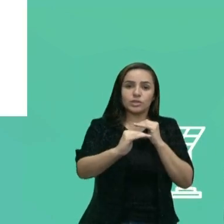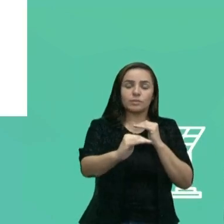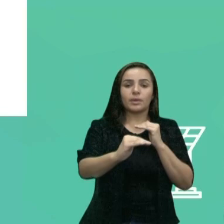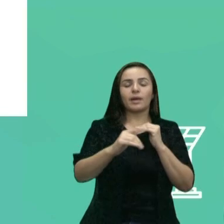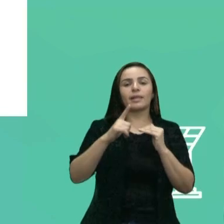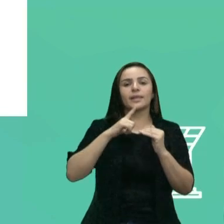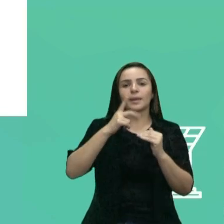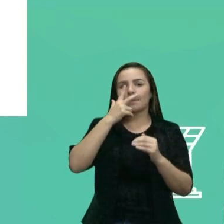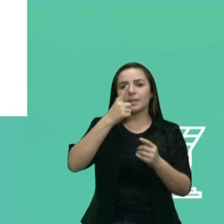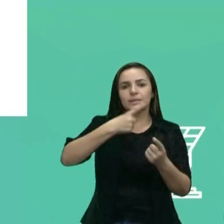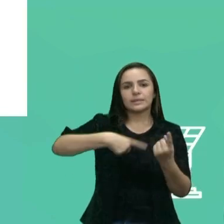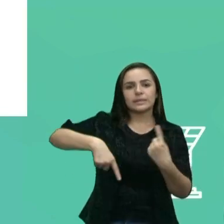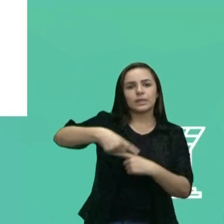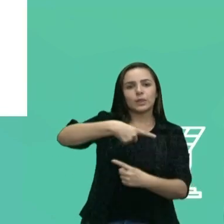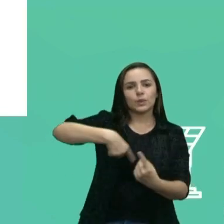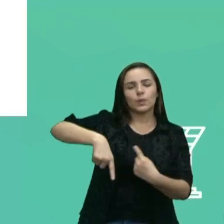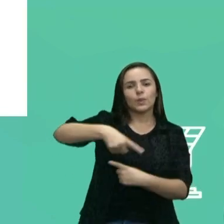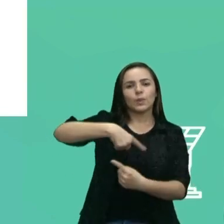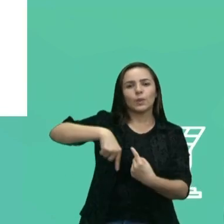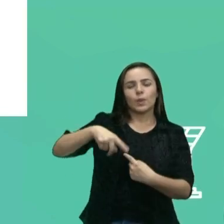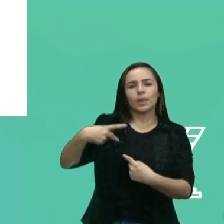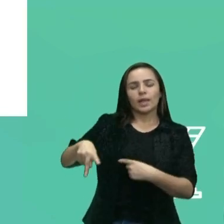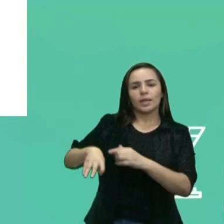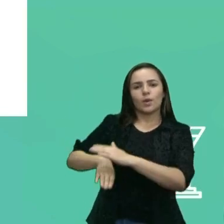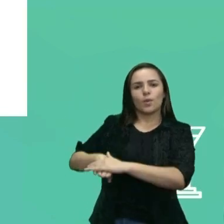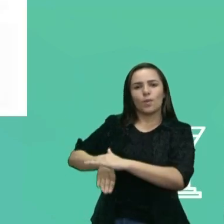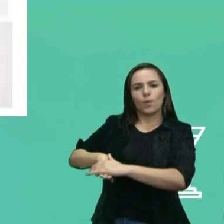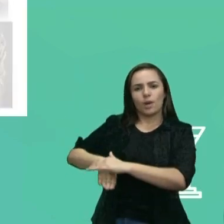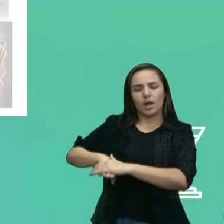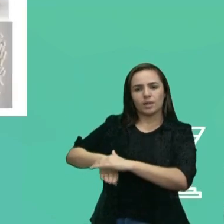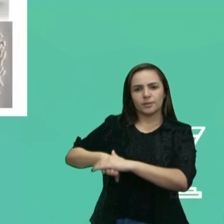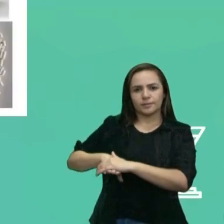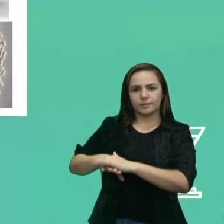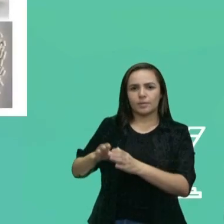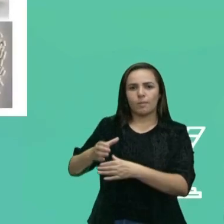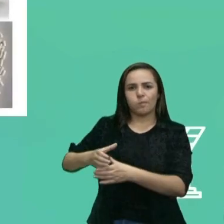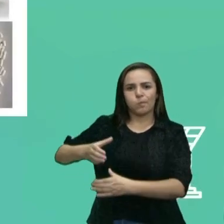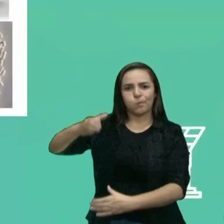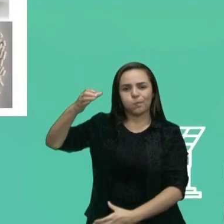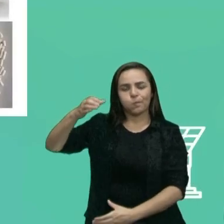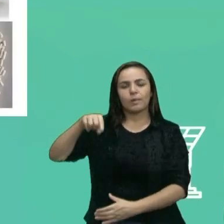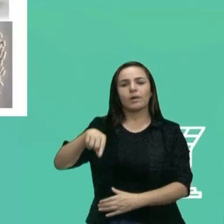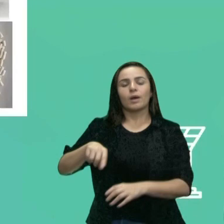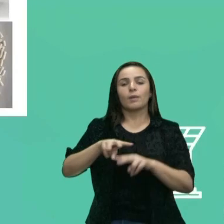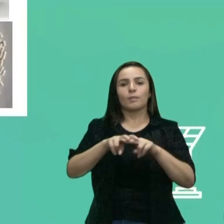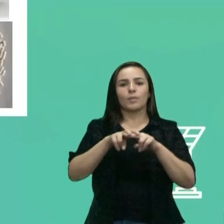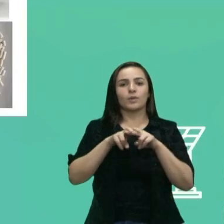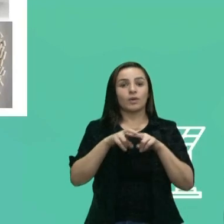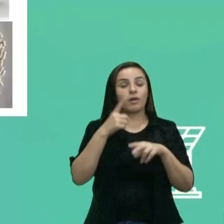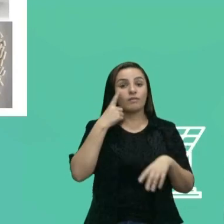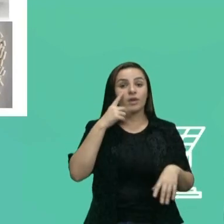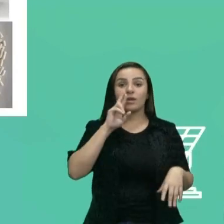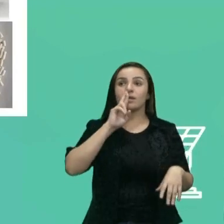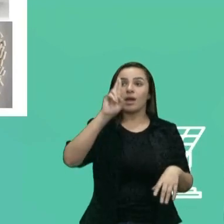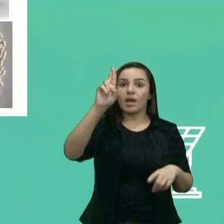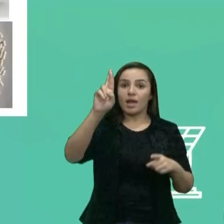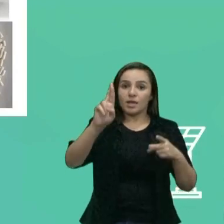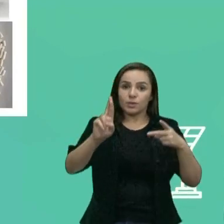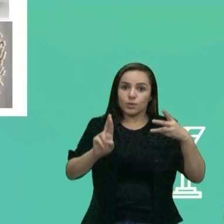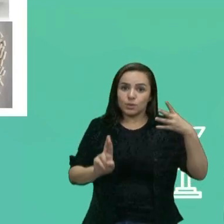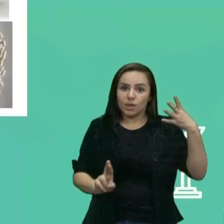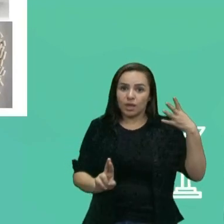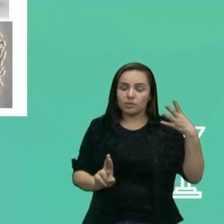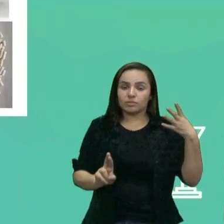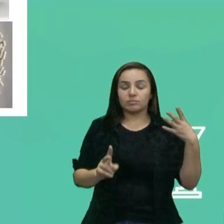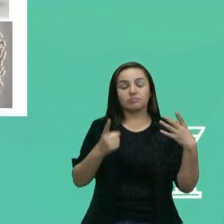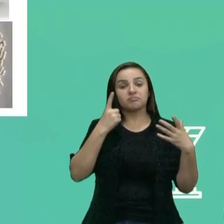de armazenamento e disponibilização em tanque. Vou diretamente aqui para os resultados que são esperados com esse